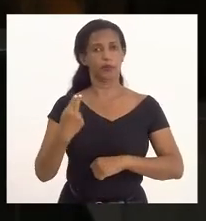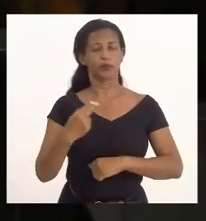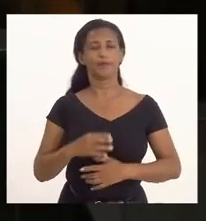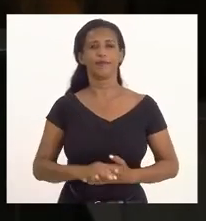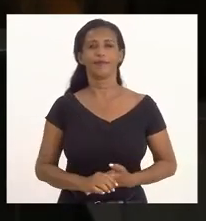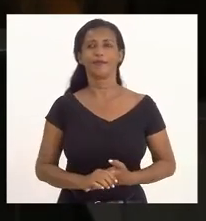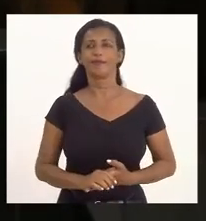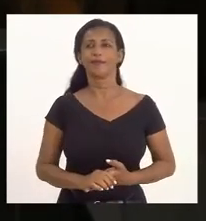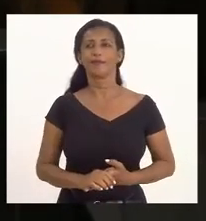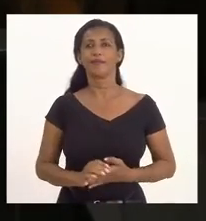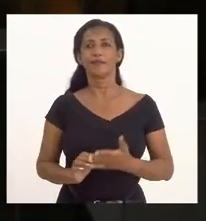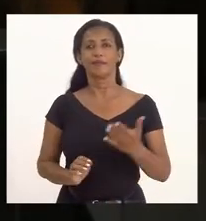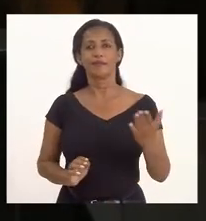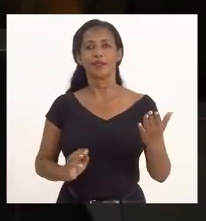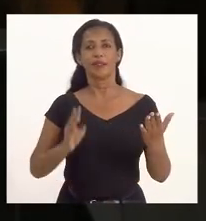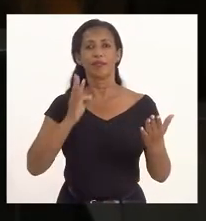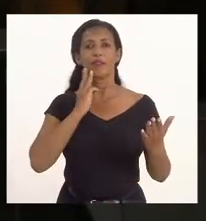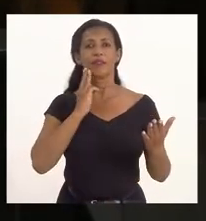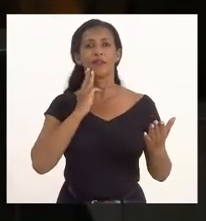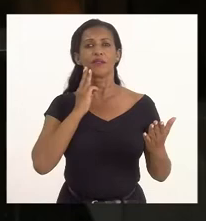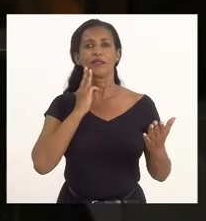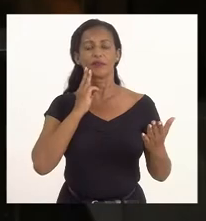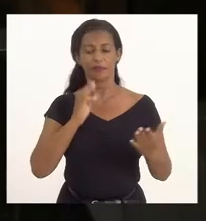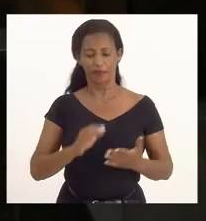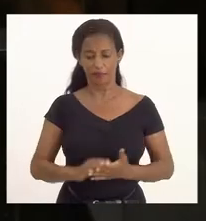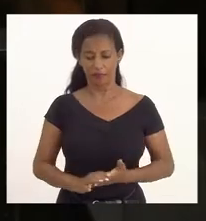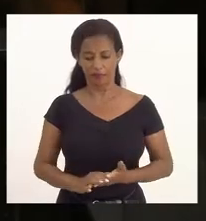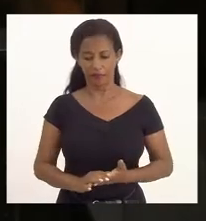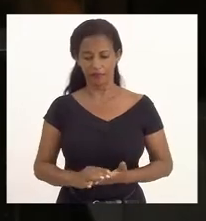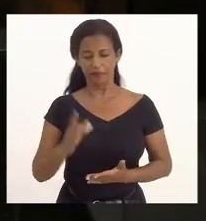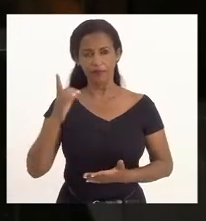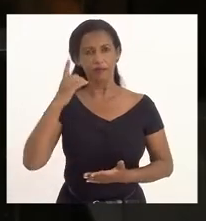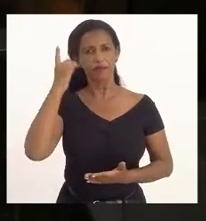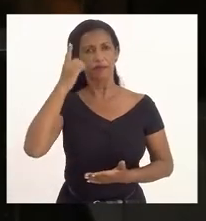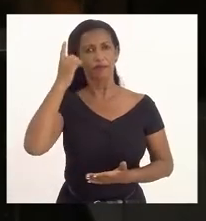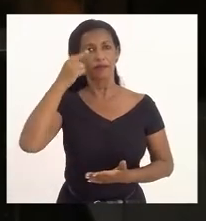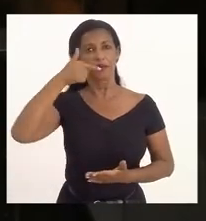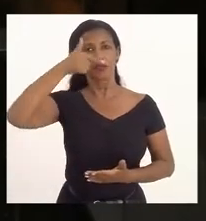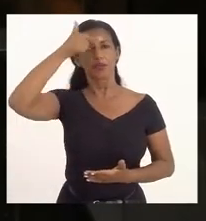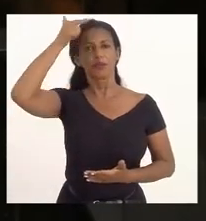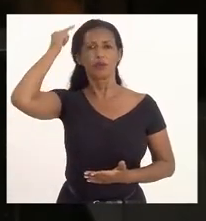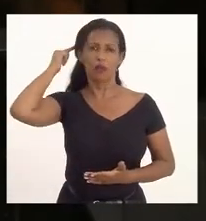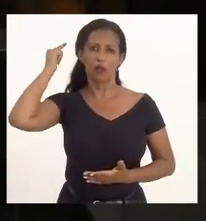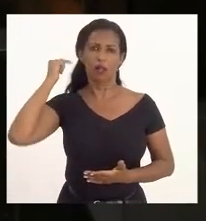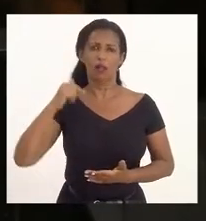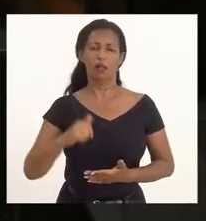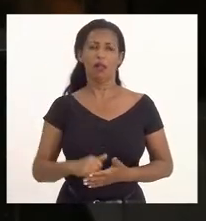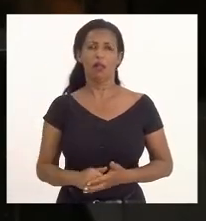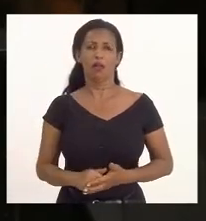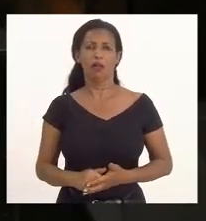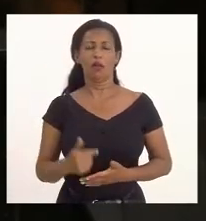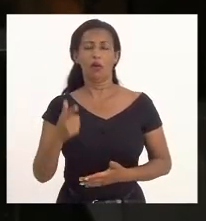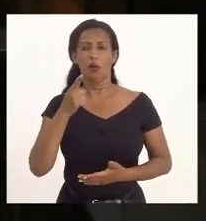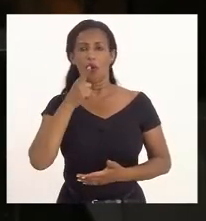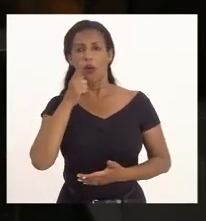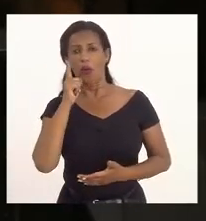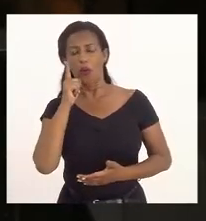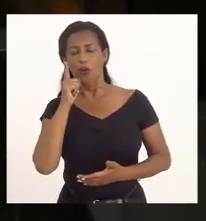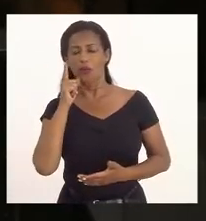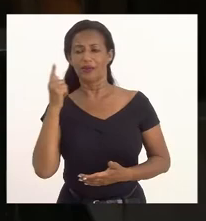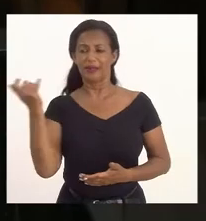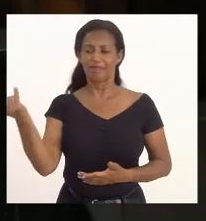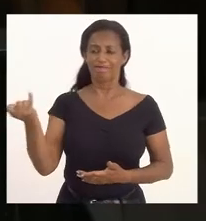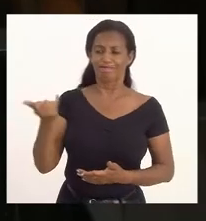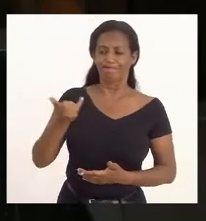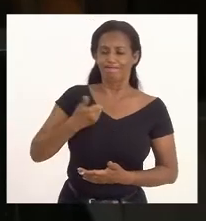parte, deputado? Perfeitamente, deputado Valdeir Carneiro. Deputado Luiz Paulo, por questões de agenda, eu tomei conhecimento da solenidade apenas ontem e não